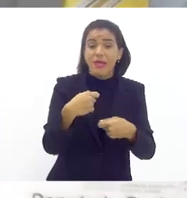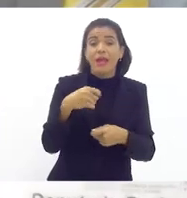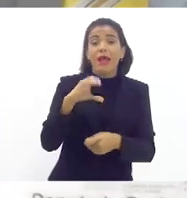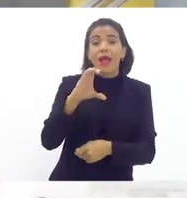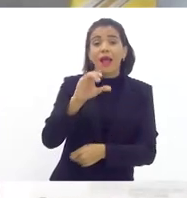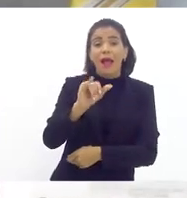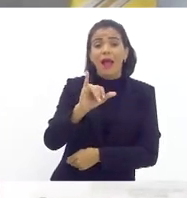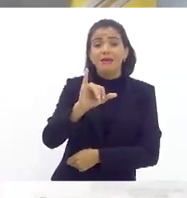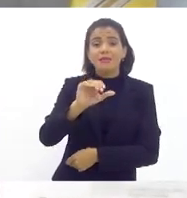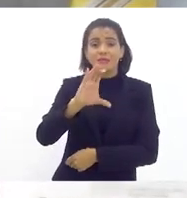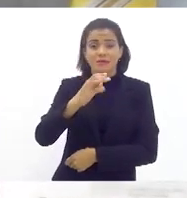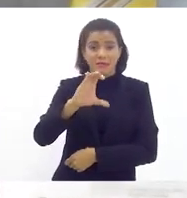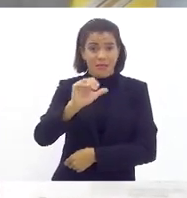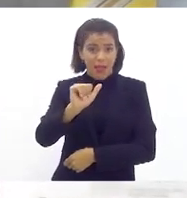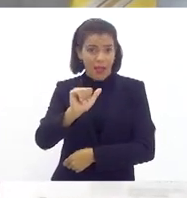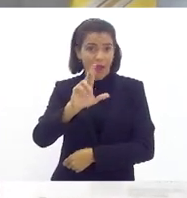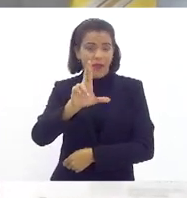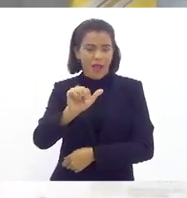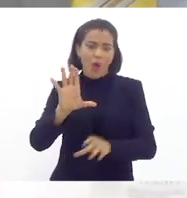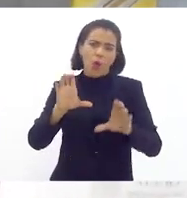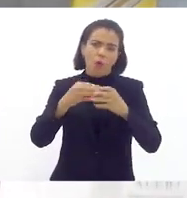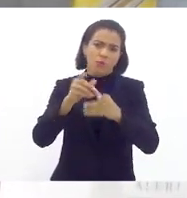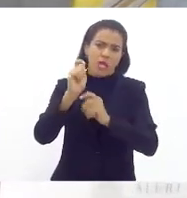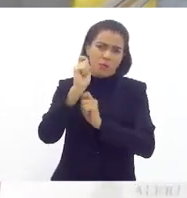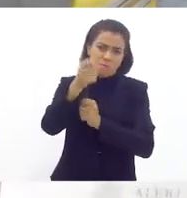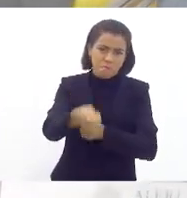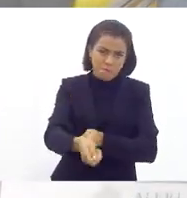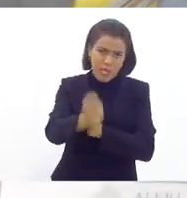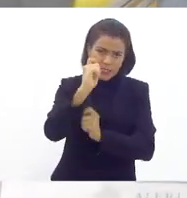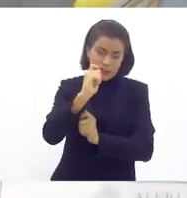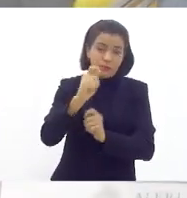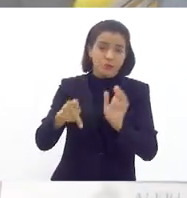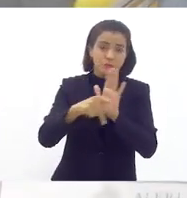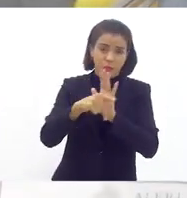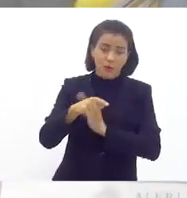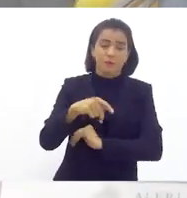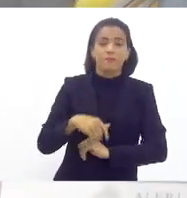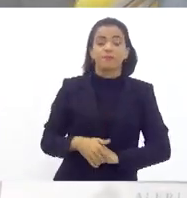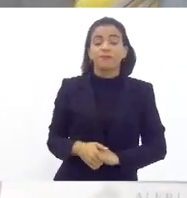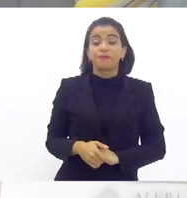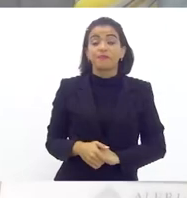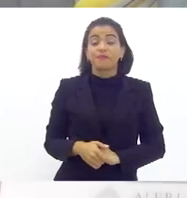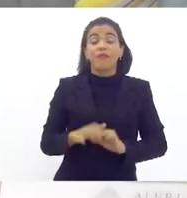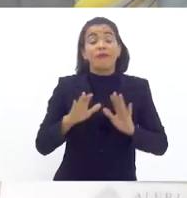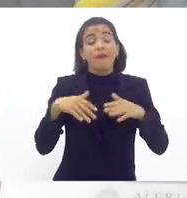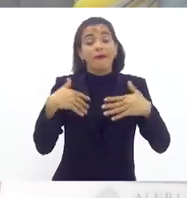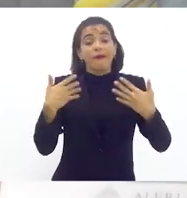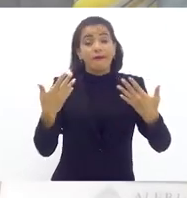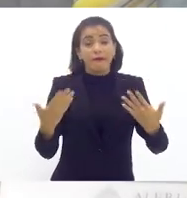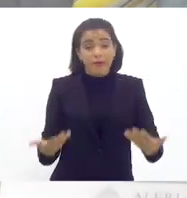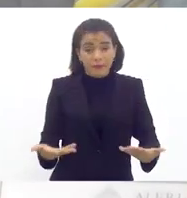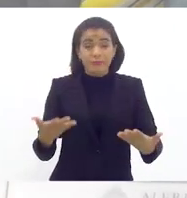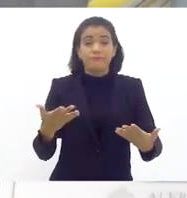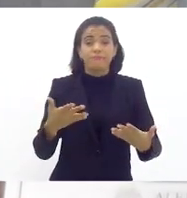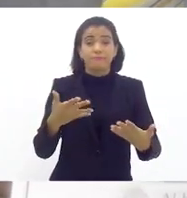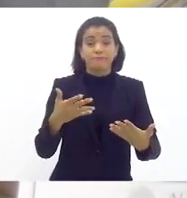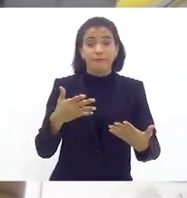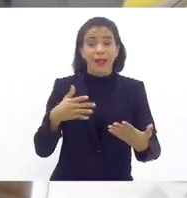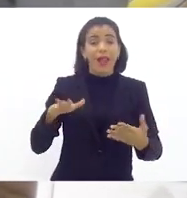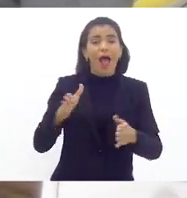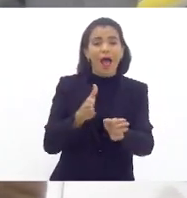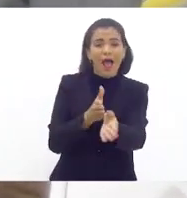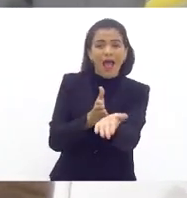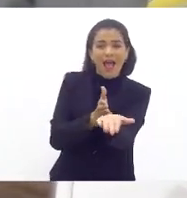Paraty, de Paraty. Muito bem, até aí não entrei na história ainda. Aí, na Restinga da